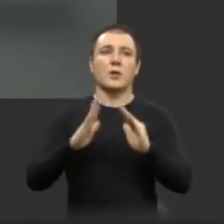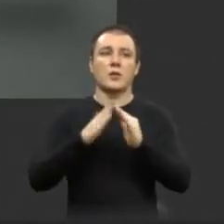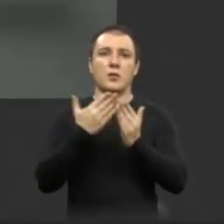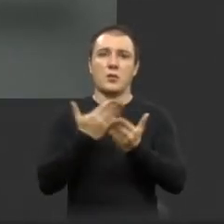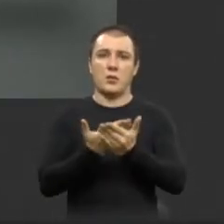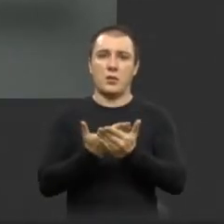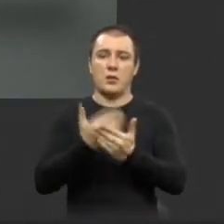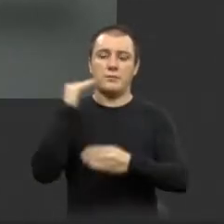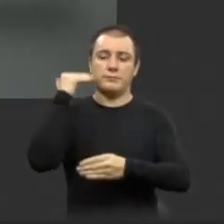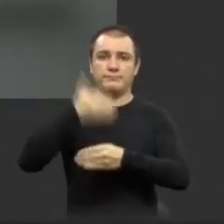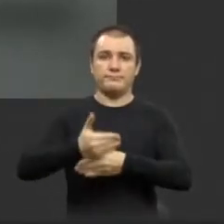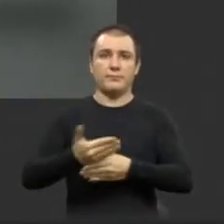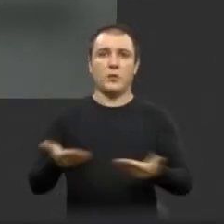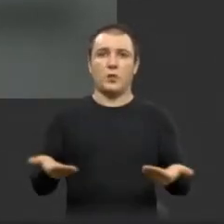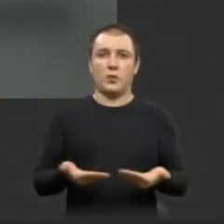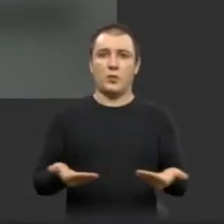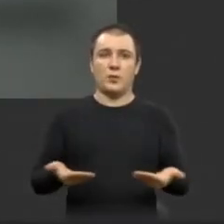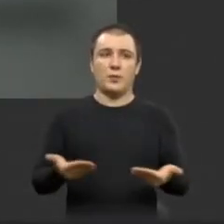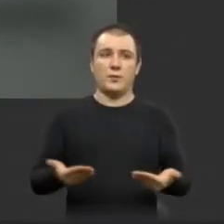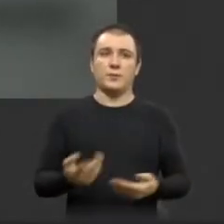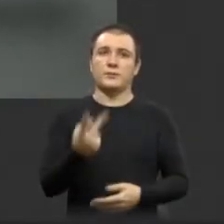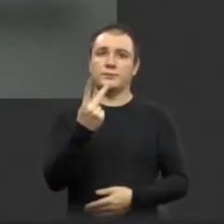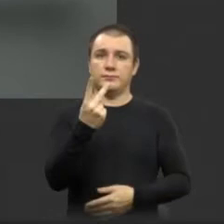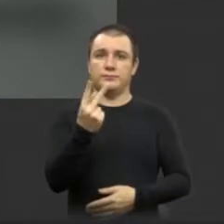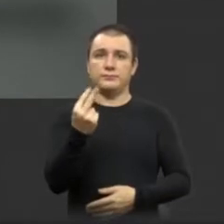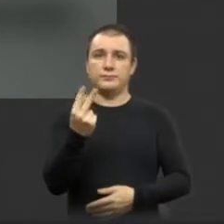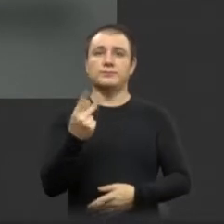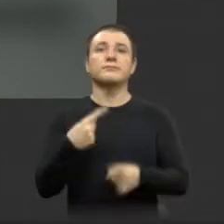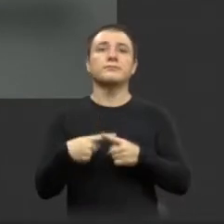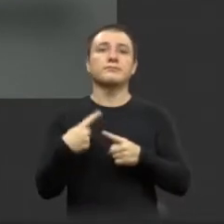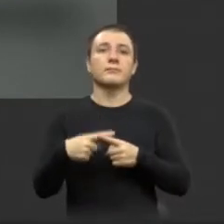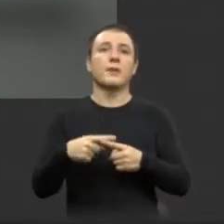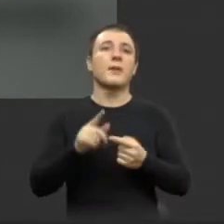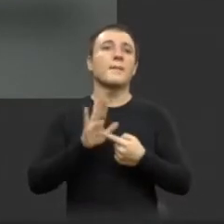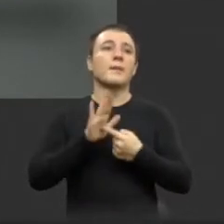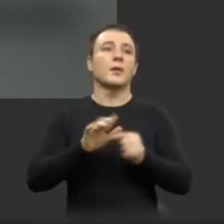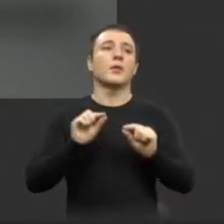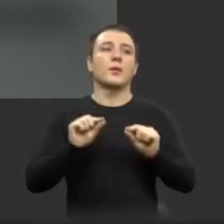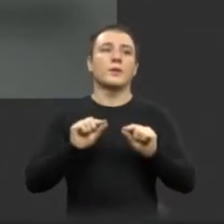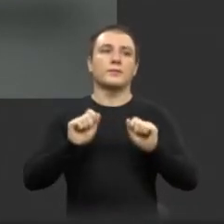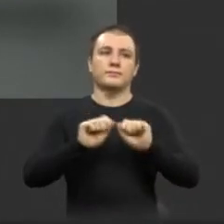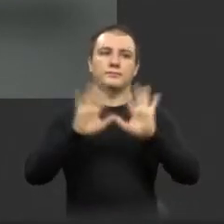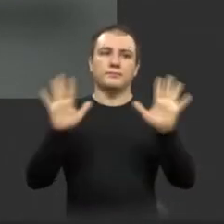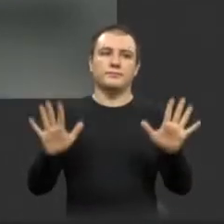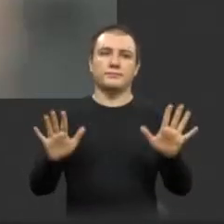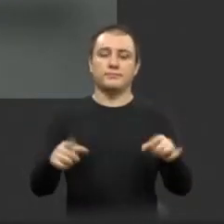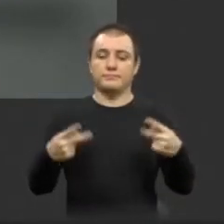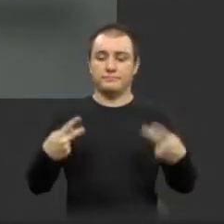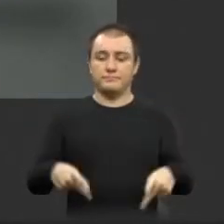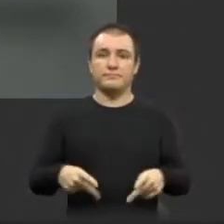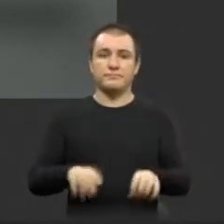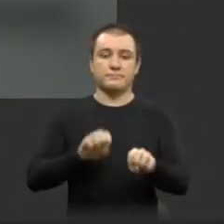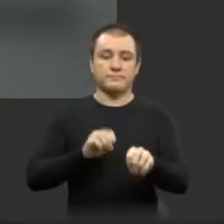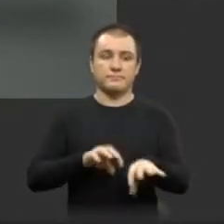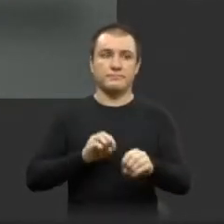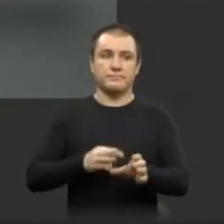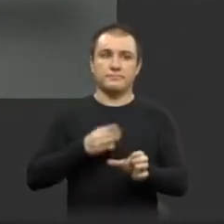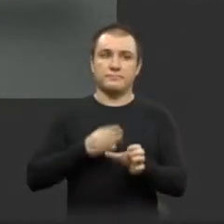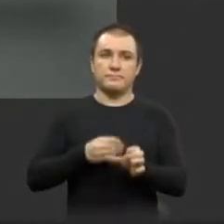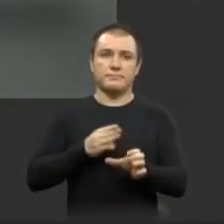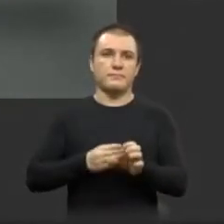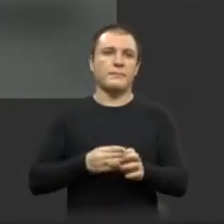fechada no dia de hoje esses dois fatos apenas deixam Claro o como o nosso a nossa Educação